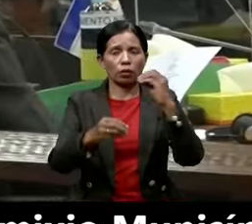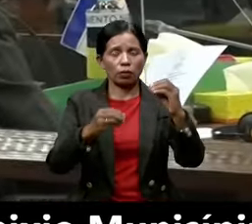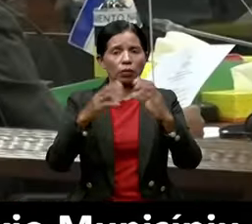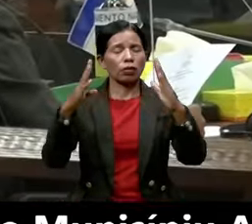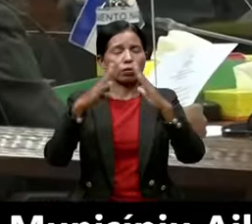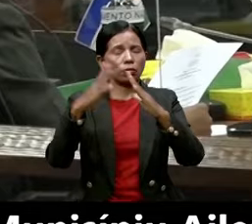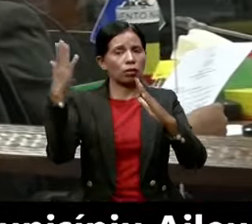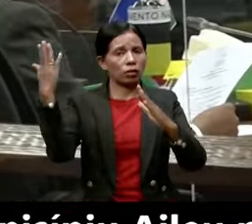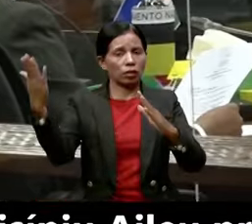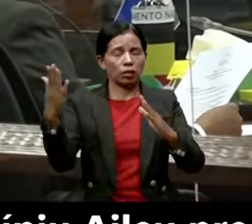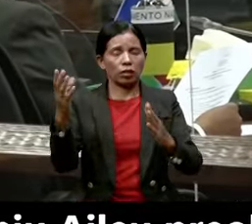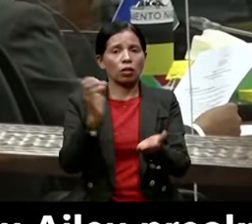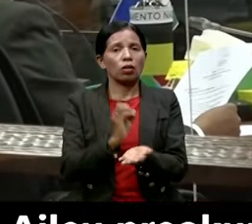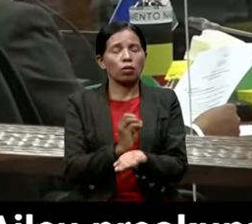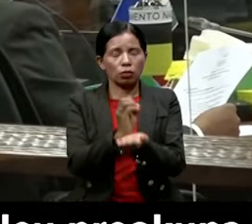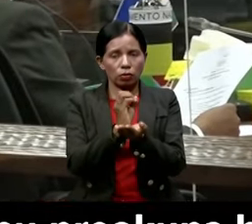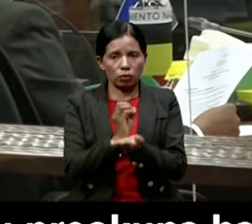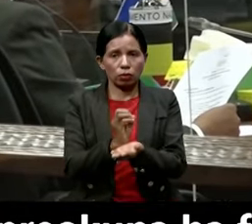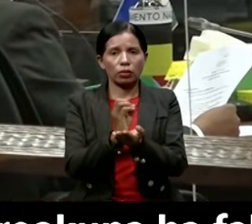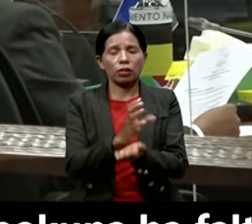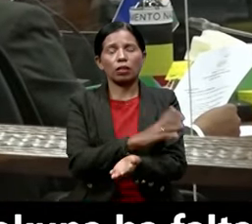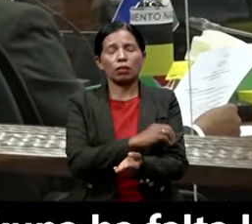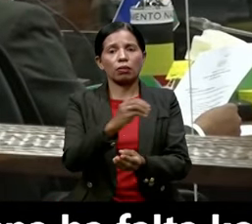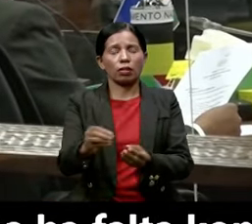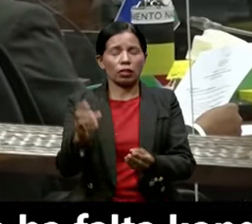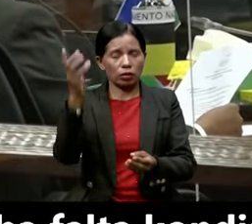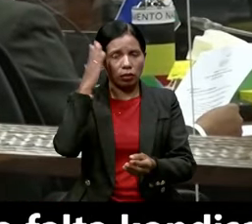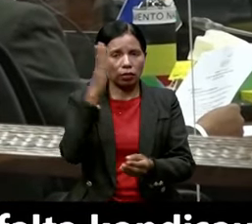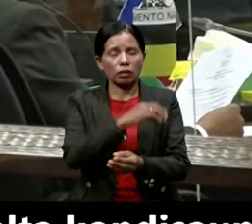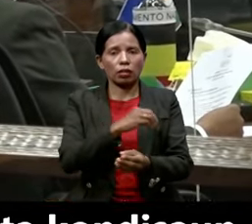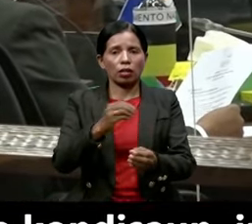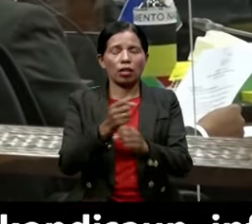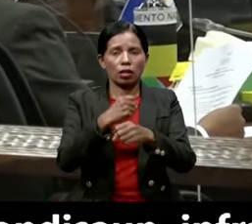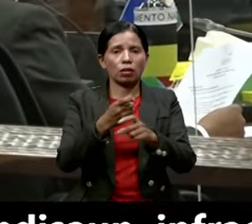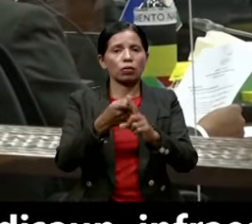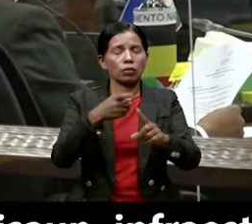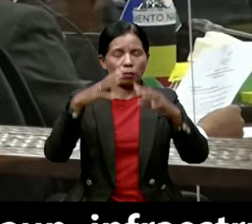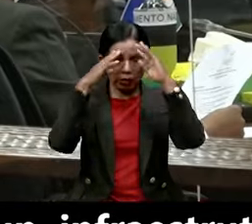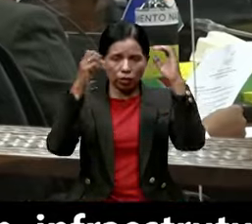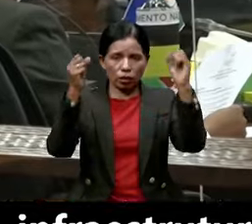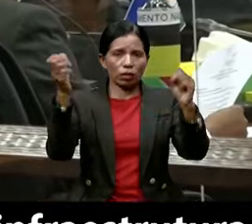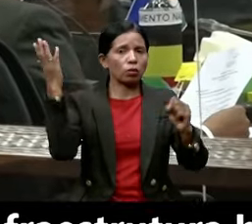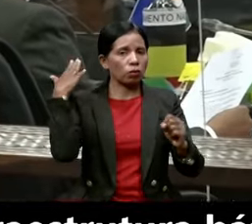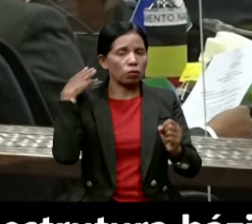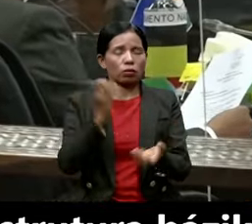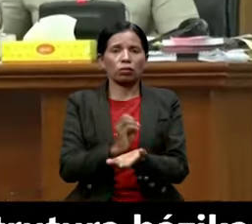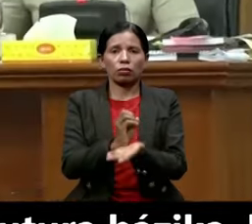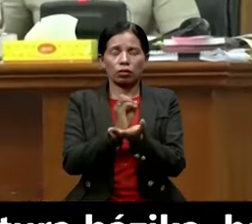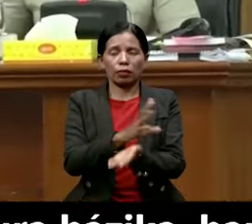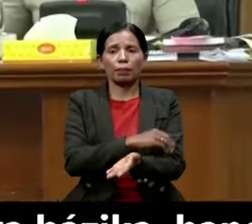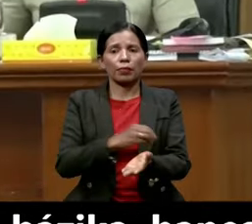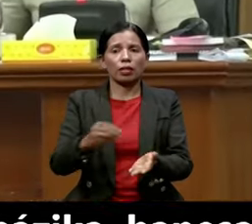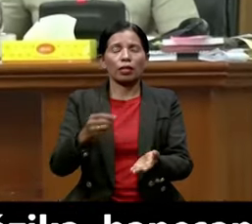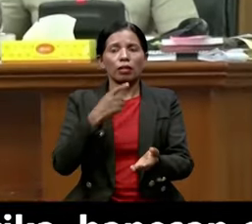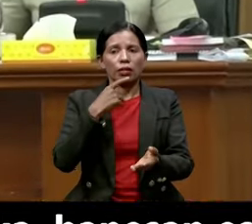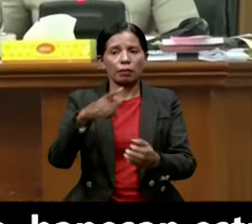área Fulolo, região administrativa especial do Ecosambeno, deve desconfia privatiza o si ex-presidente autoridade Raioa. Bancada Governo exige que a